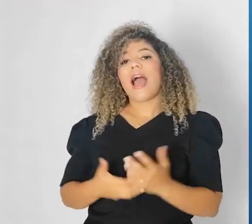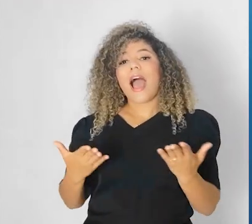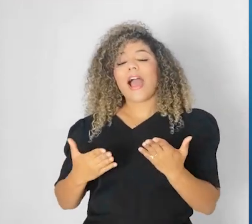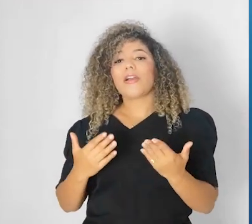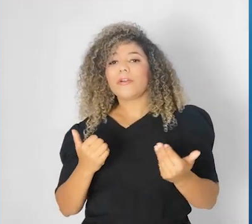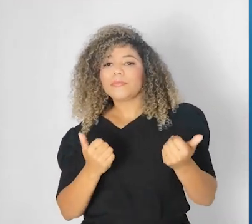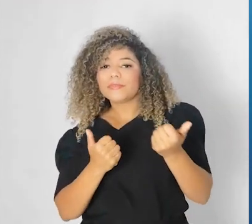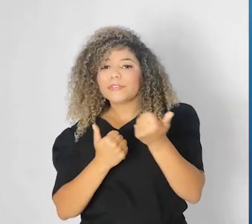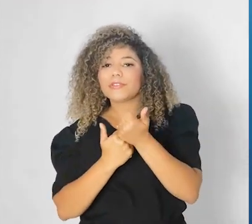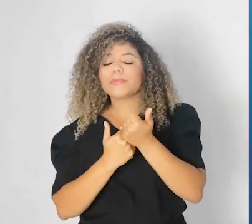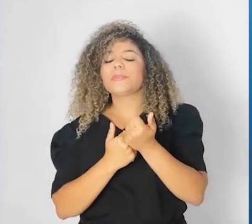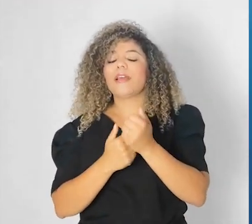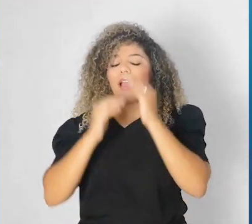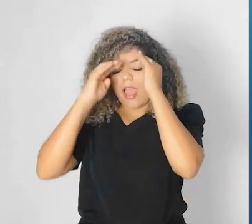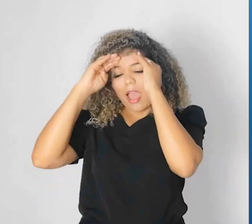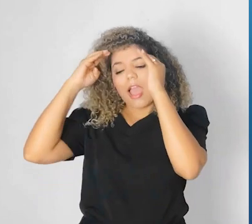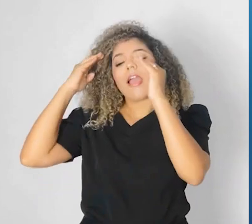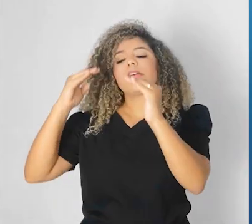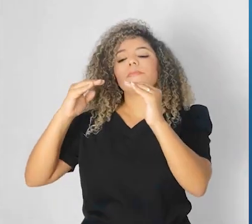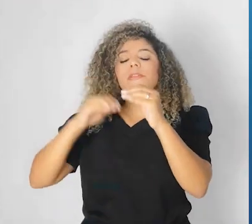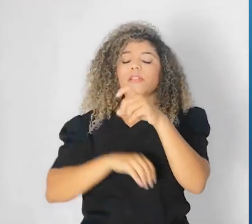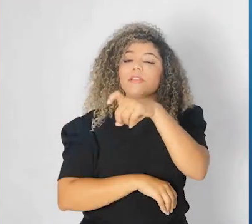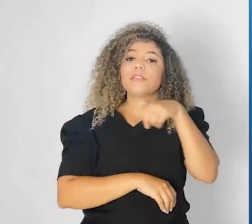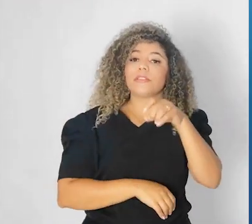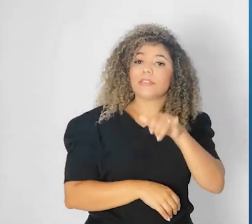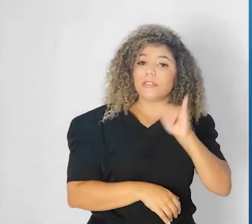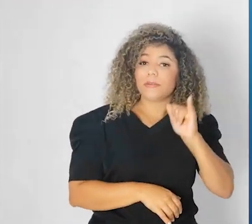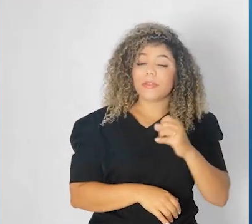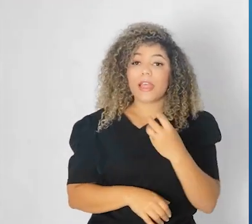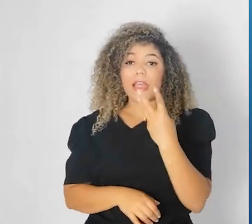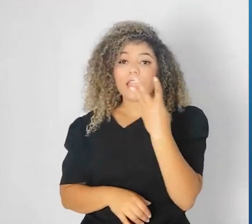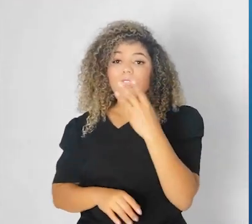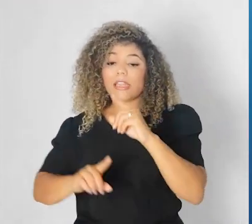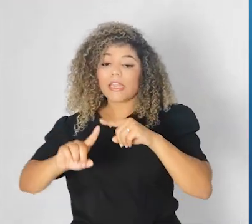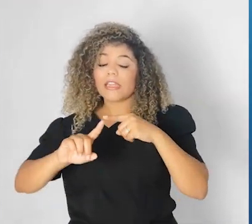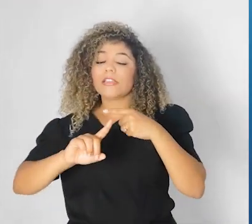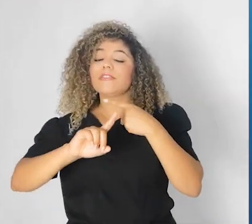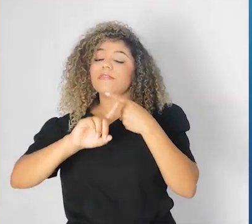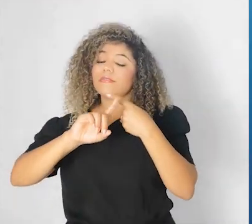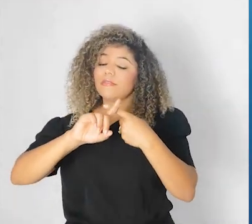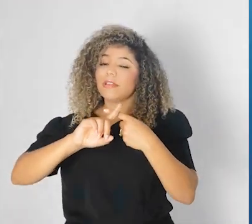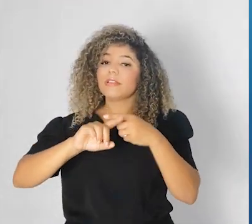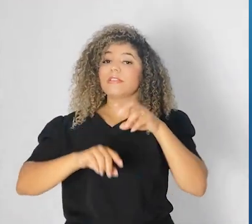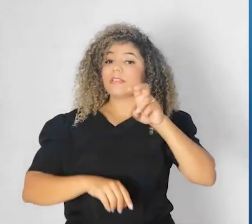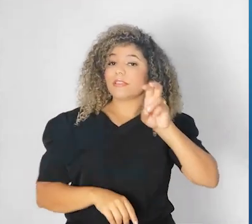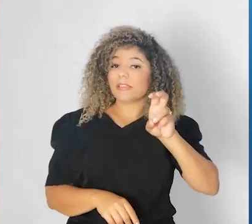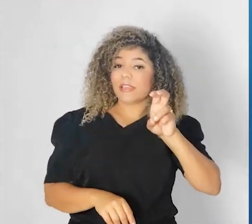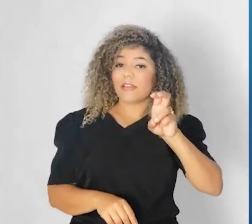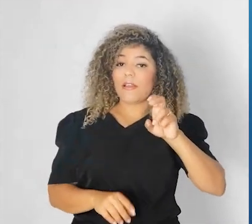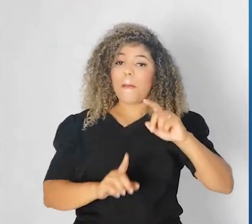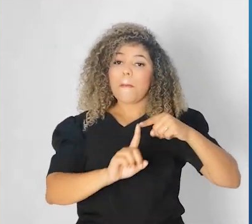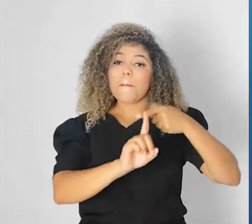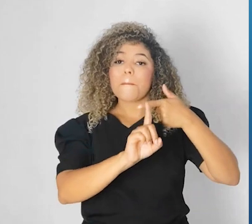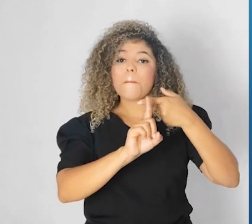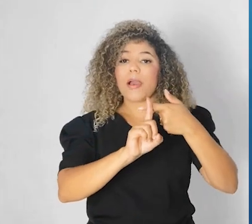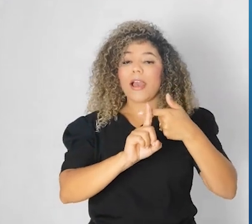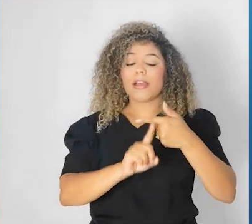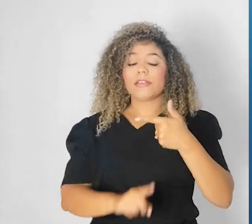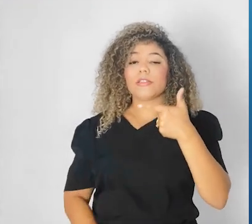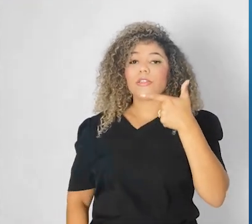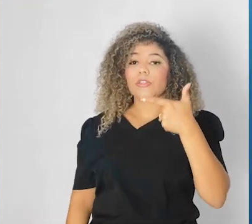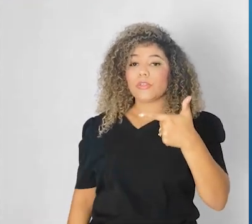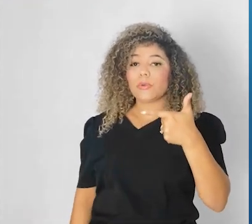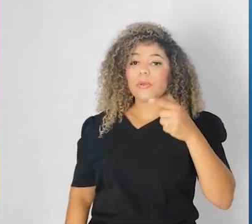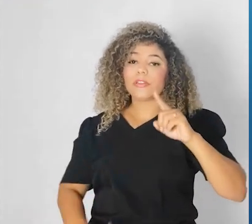a ordem x e y. 3x, 3 vezes 5, mais 2y, 2